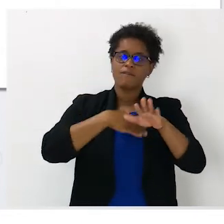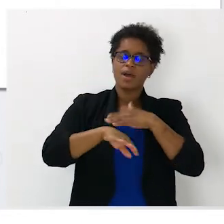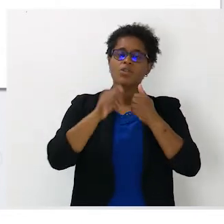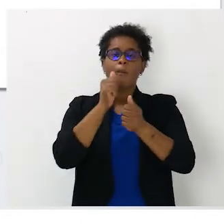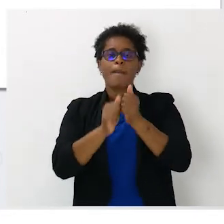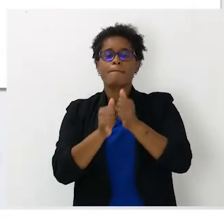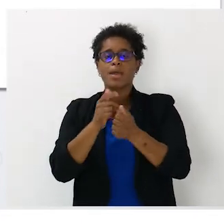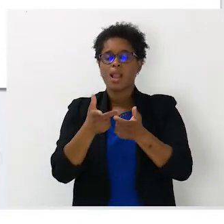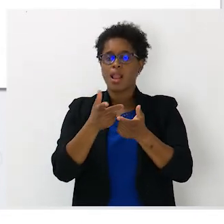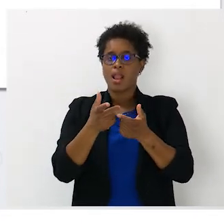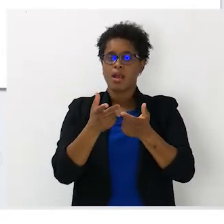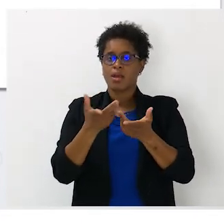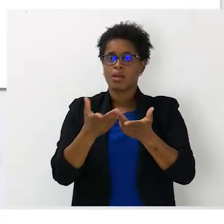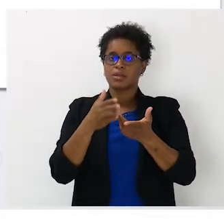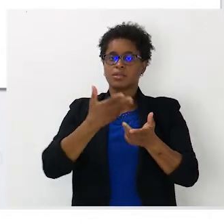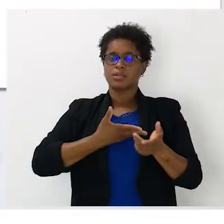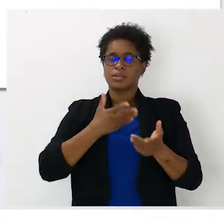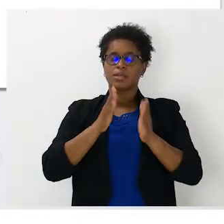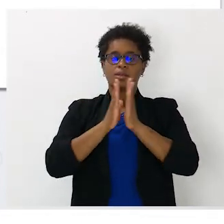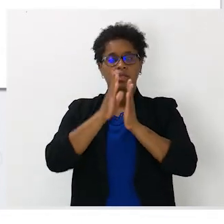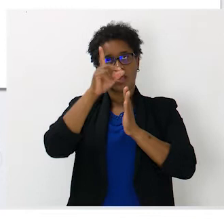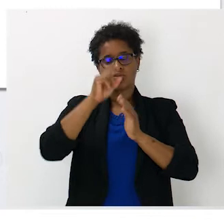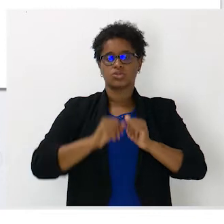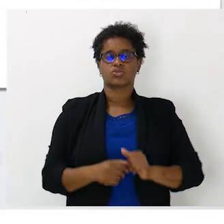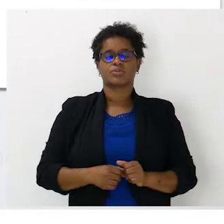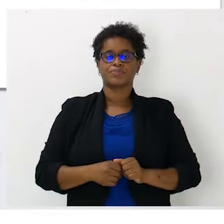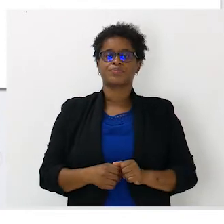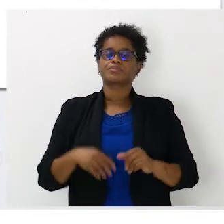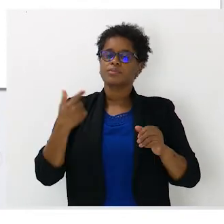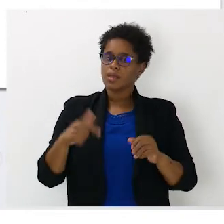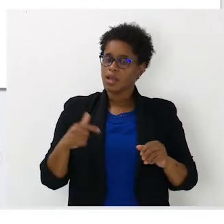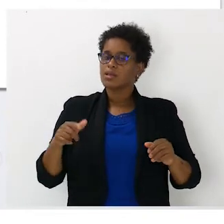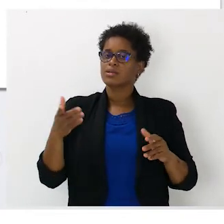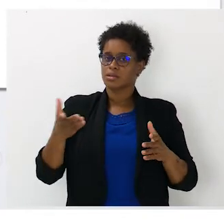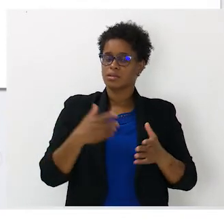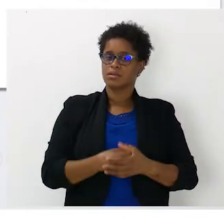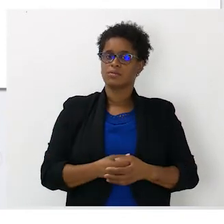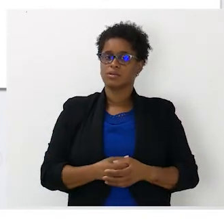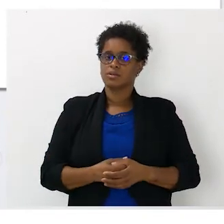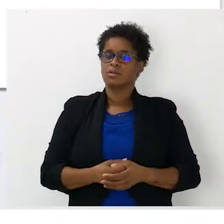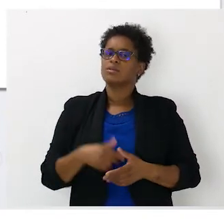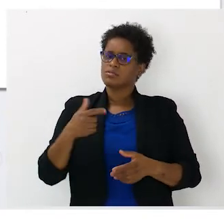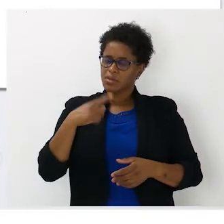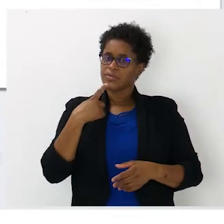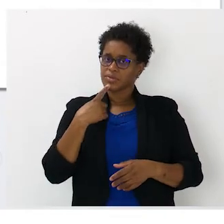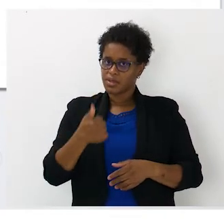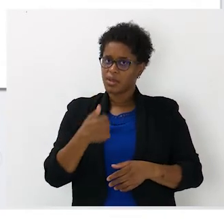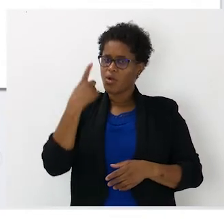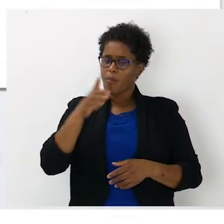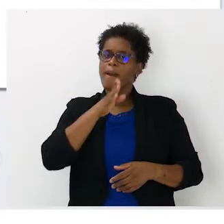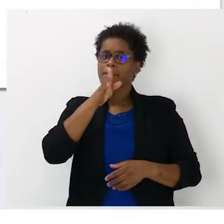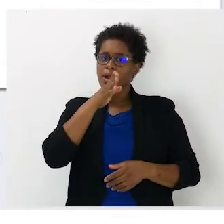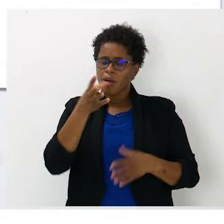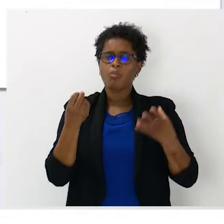papel de deuses. Portanto, estamos a compreender uma